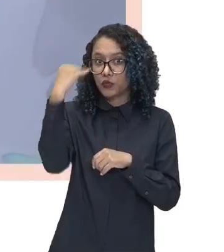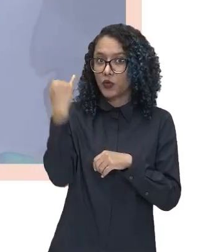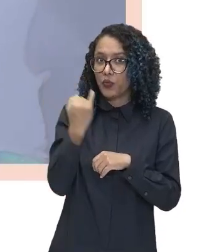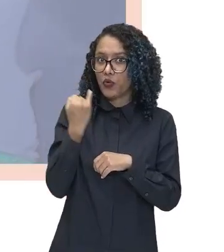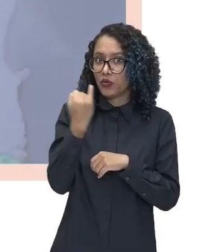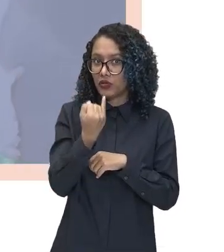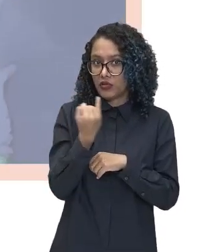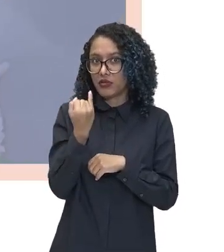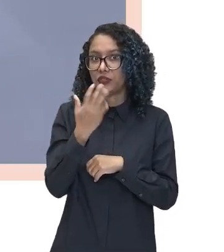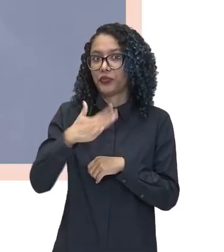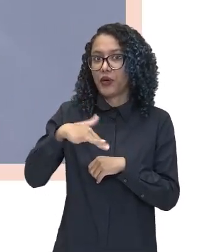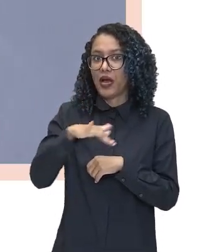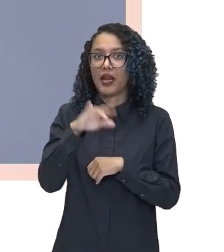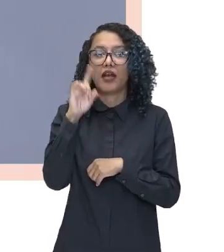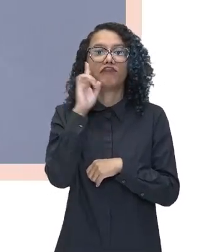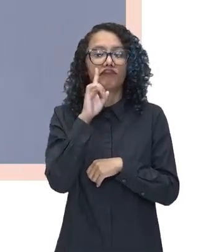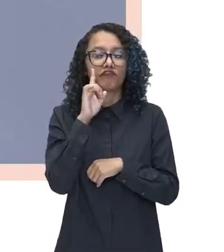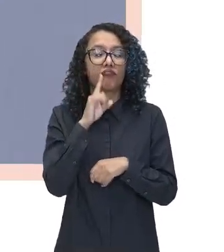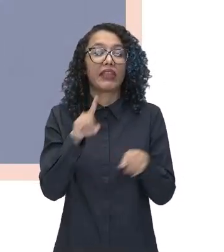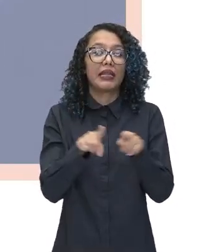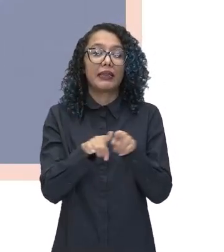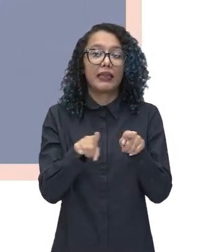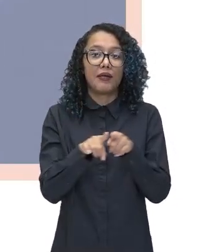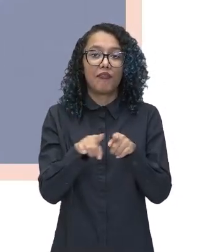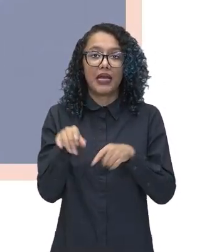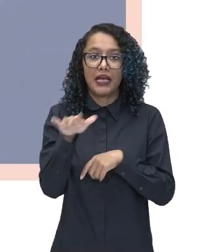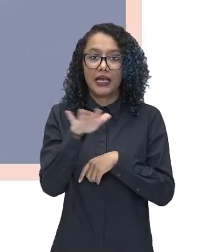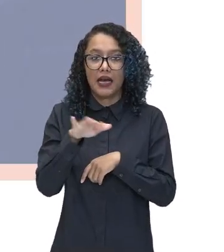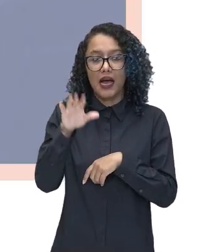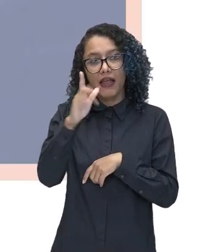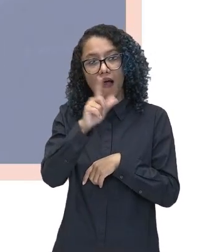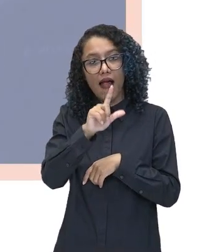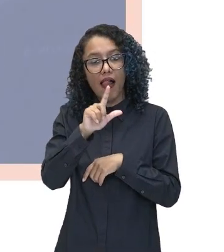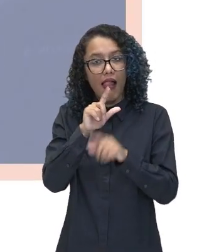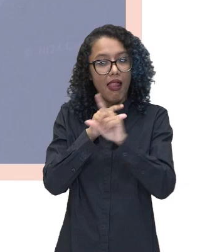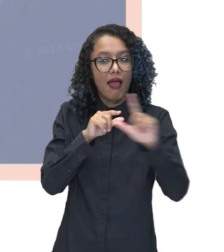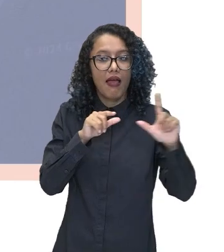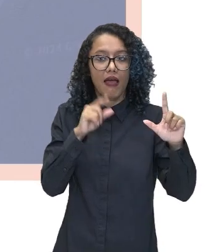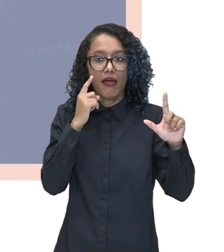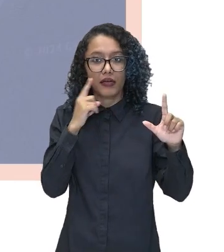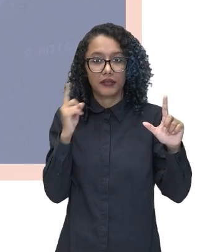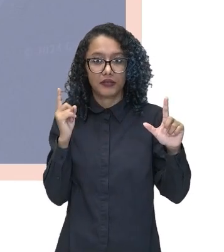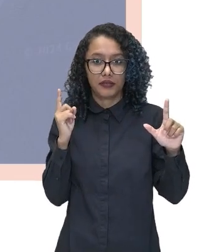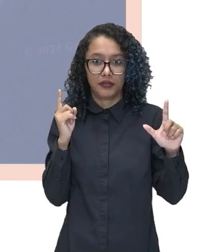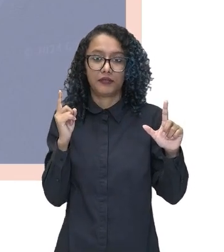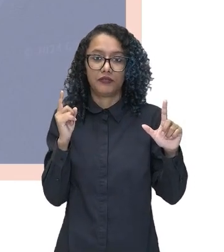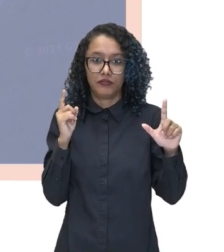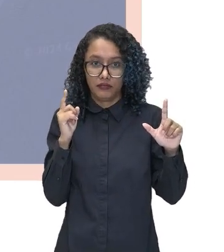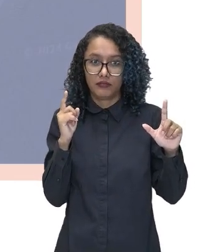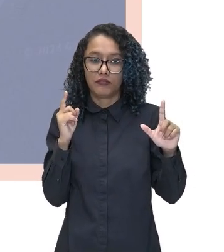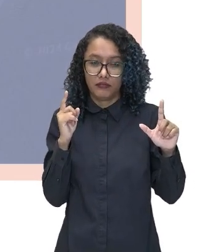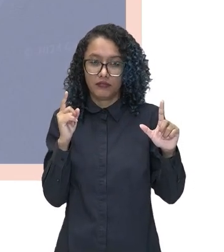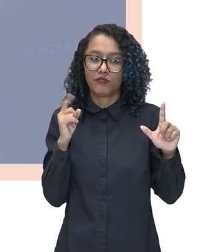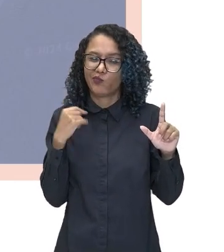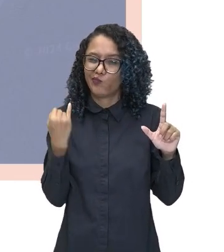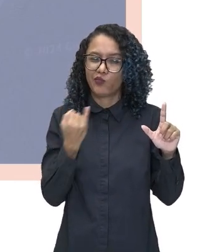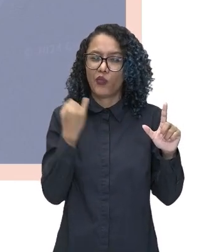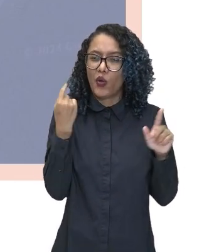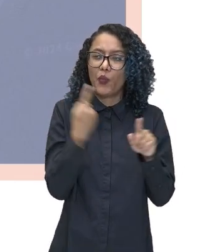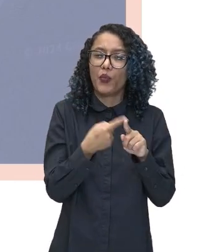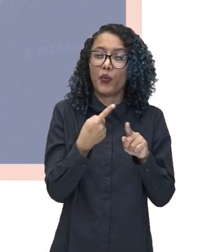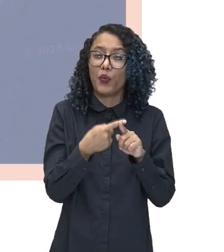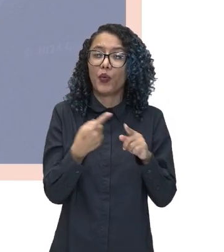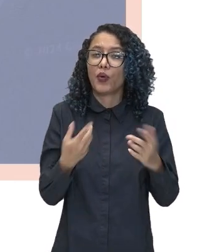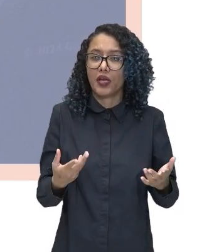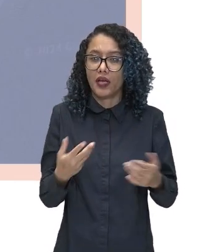econômica, né? Analisaremos também a parte leste deste país muito importante, principalmente,